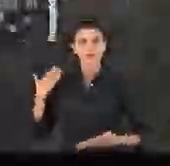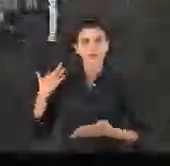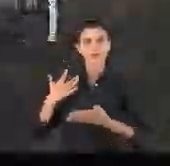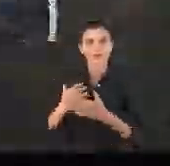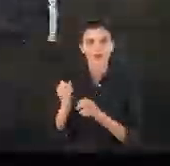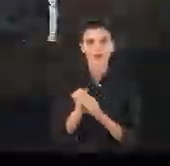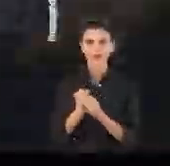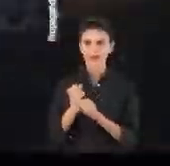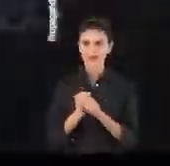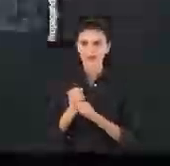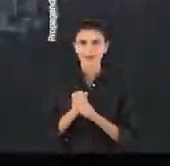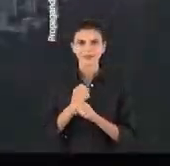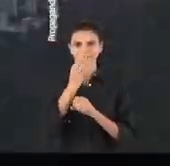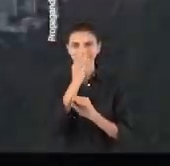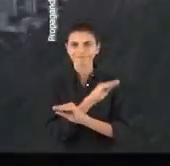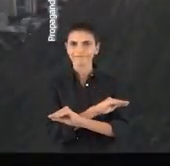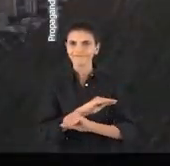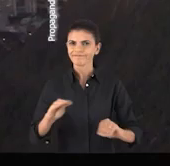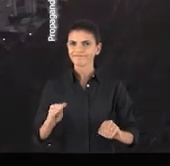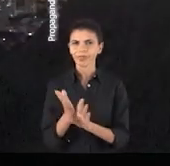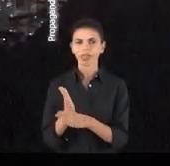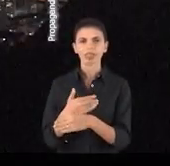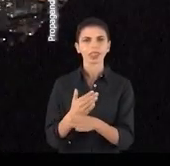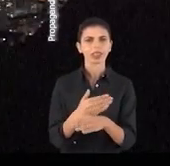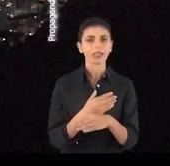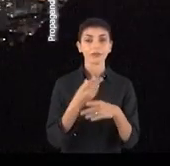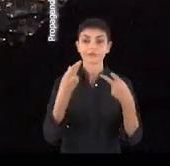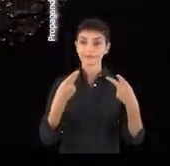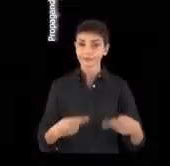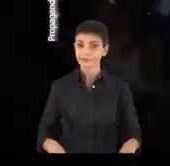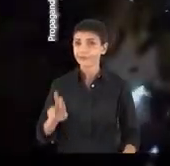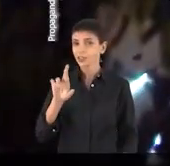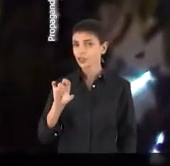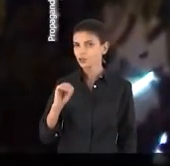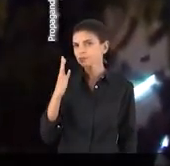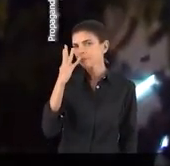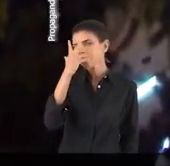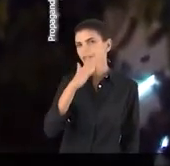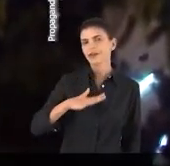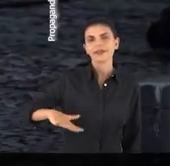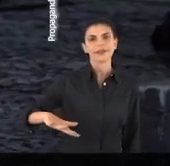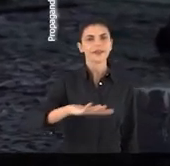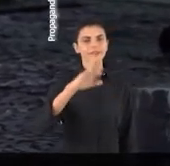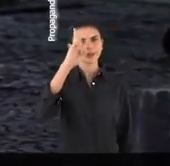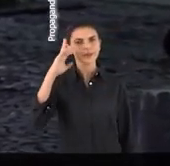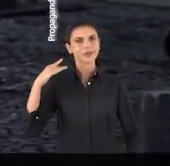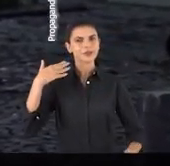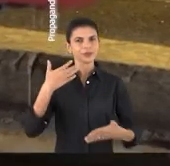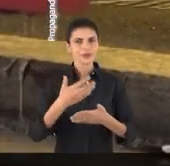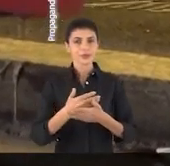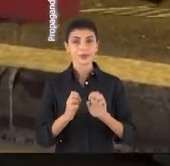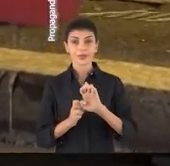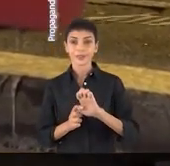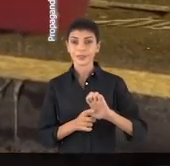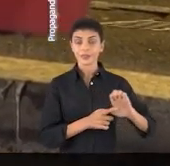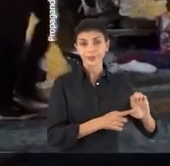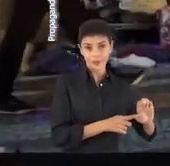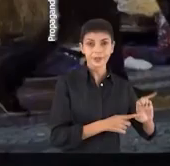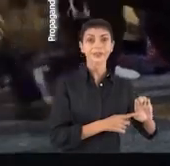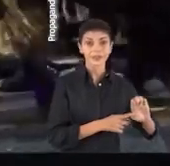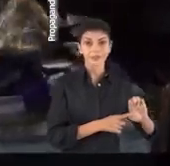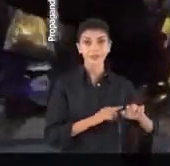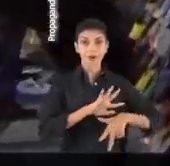nas últimas décadas o descaso tem destruído a beleza EA história do Rio à esquerda à